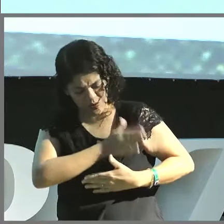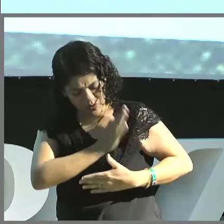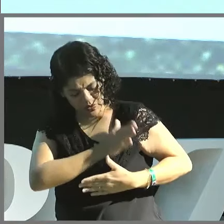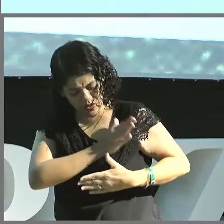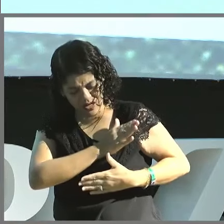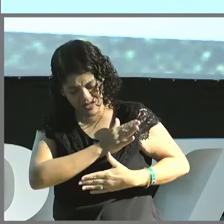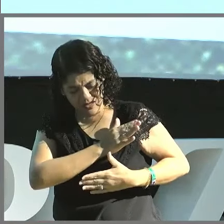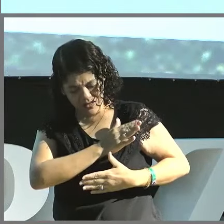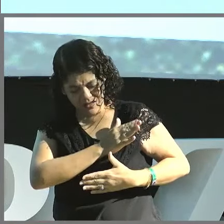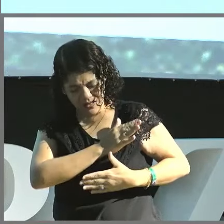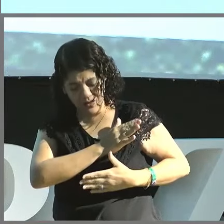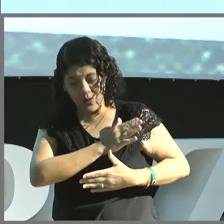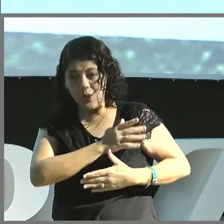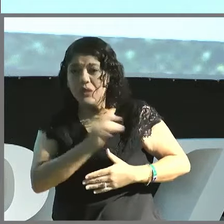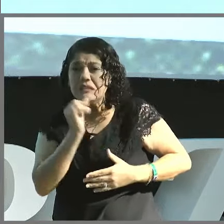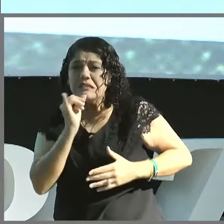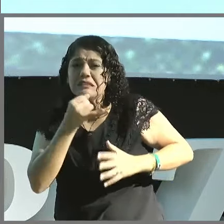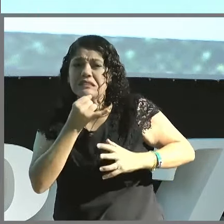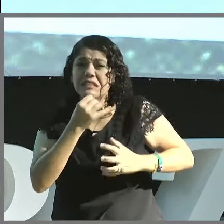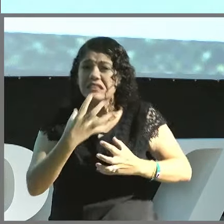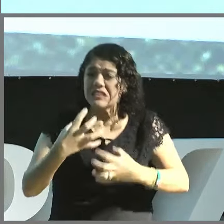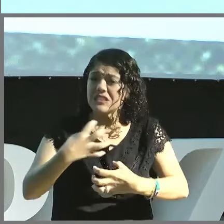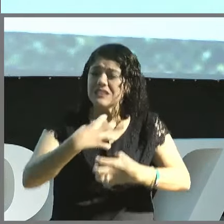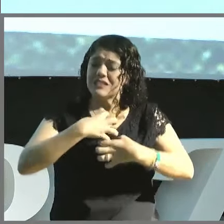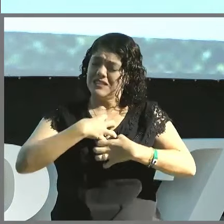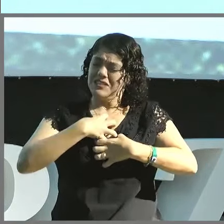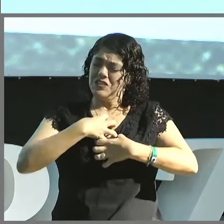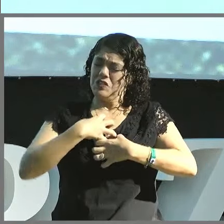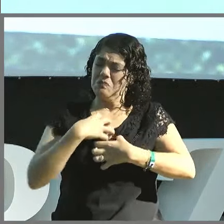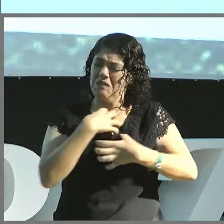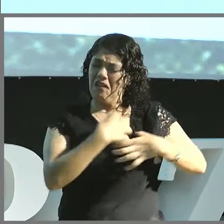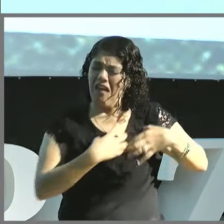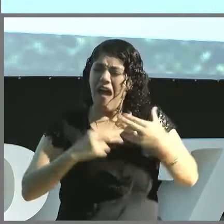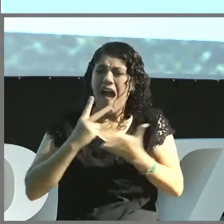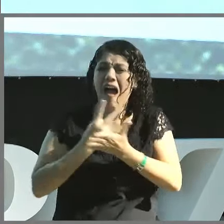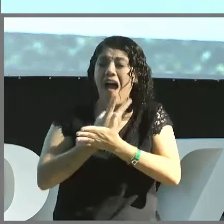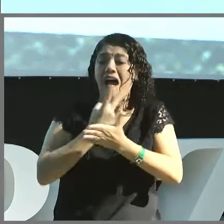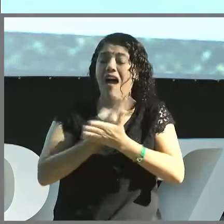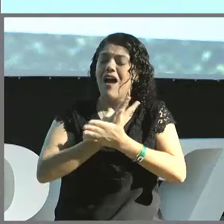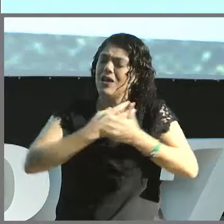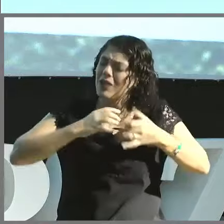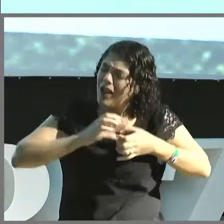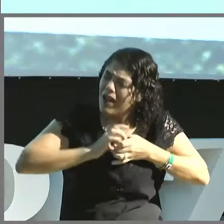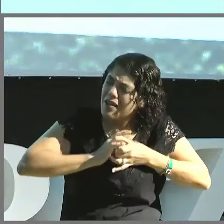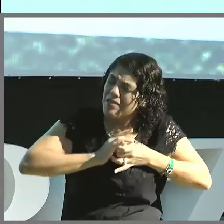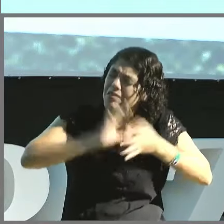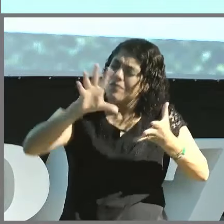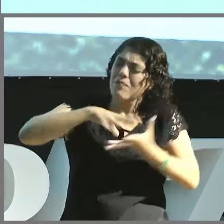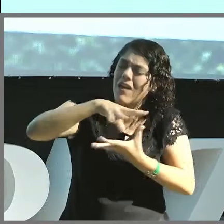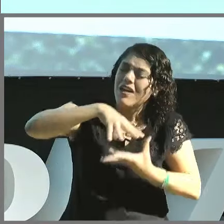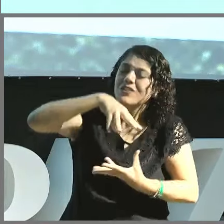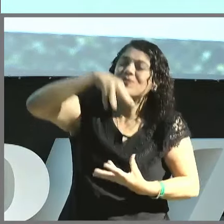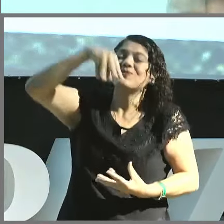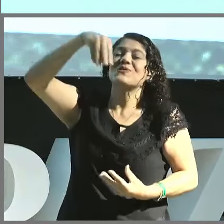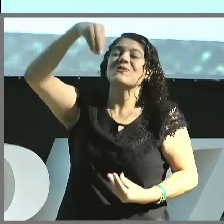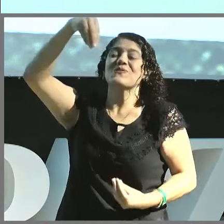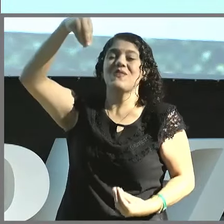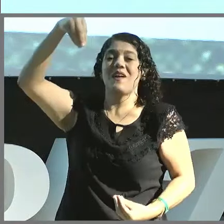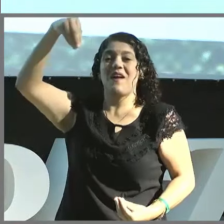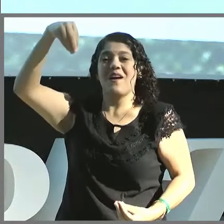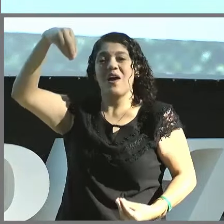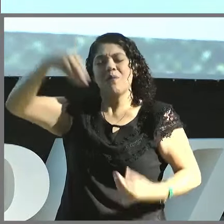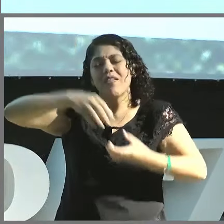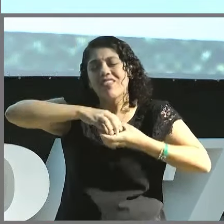luz radiante do dia, liberta a tua alma, e deixe que ela alce voo, como uma águia